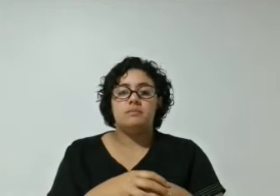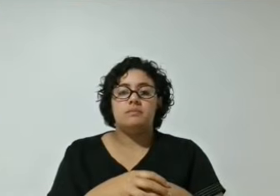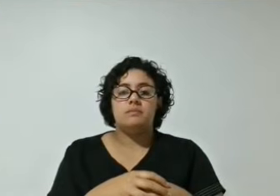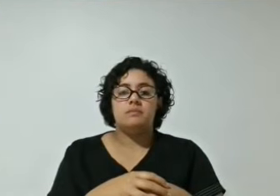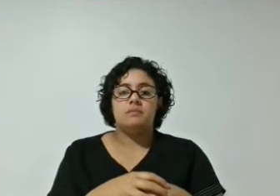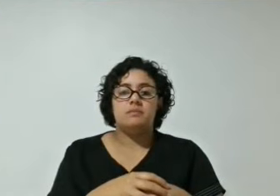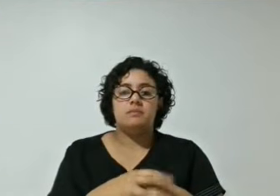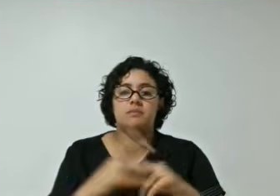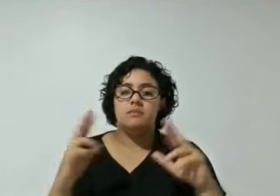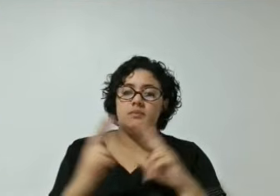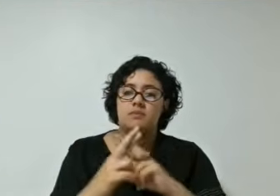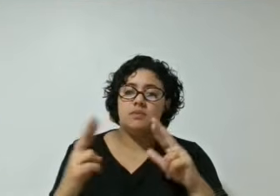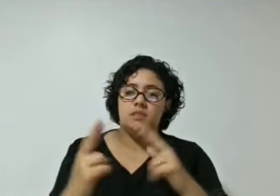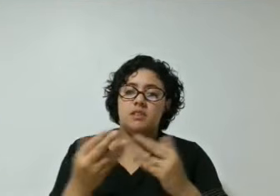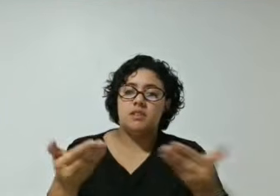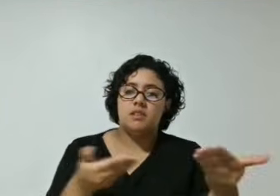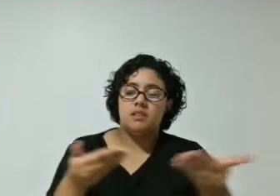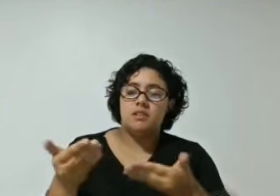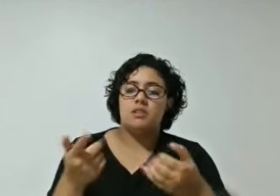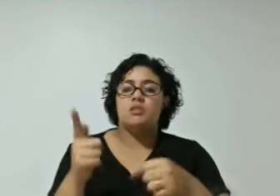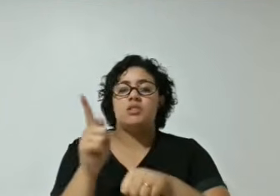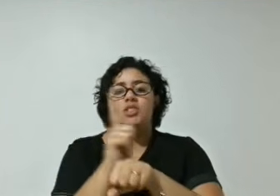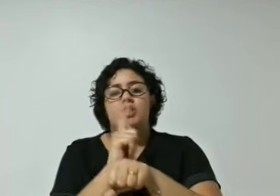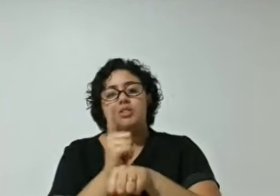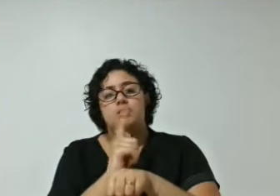terceirizados, a gestão?